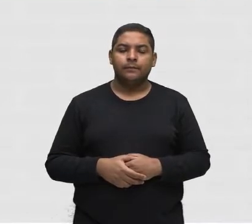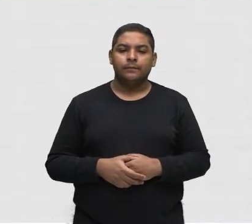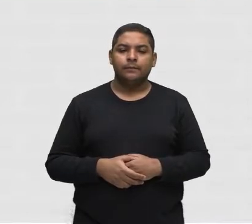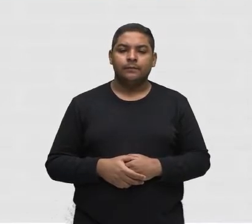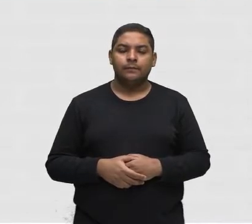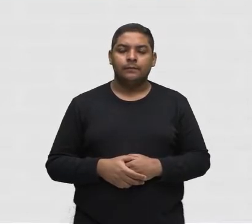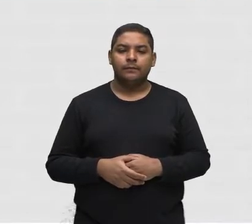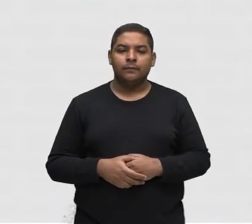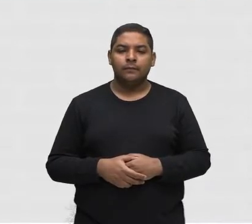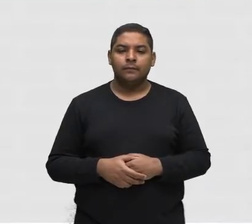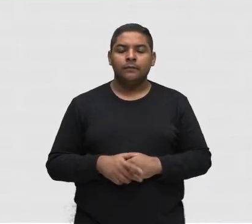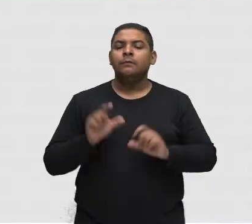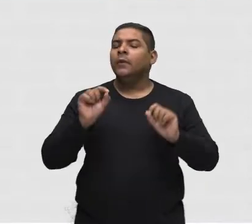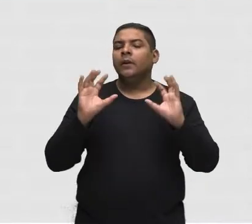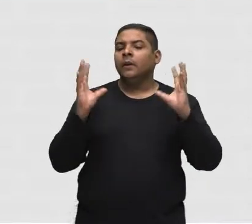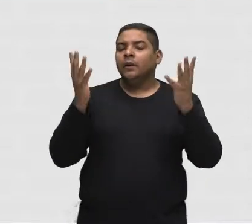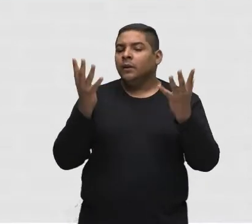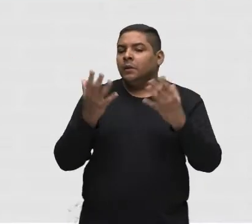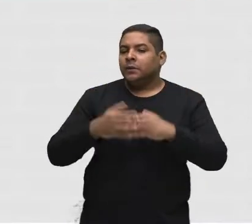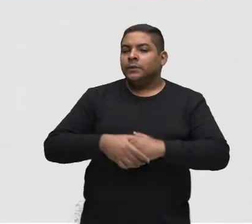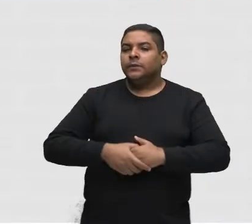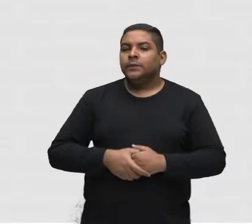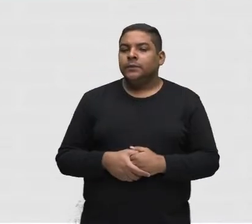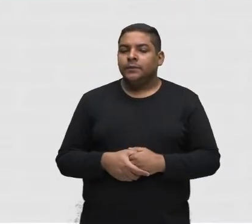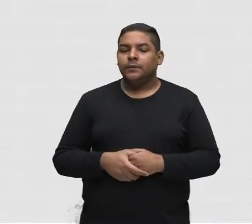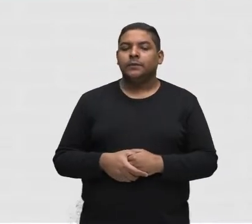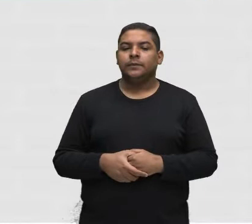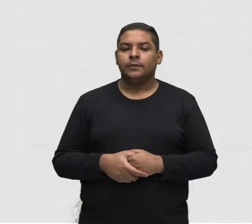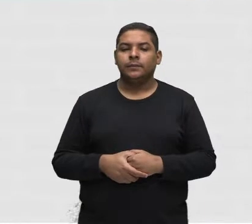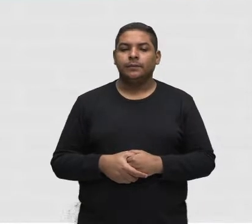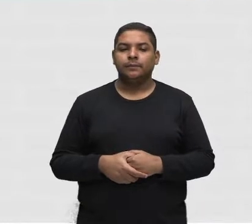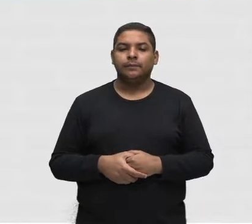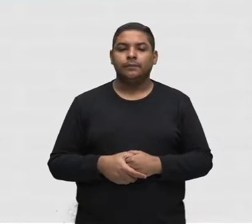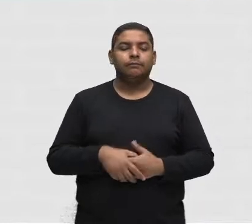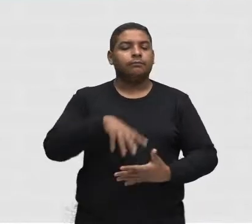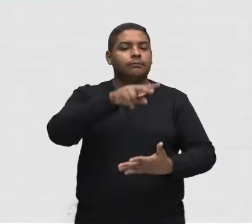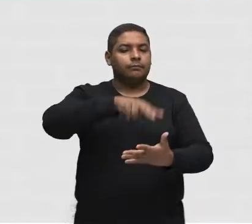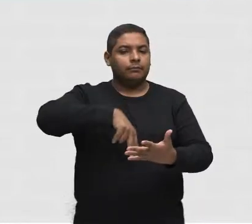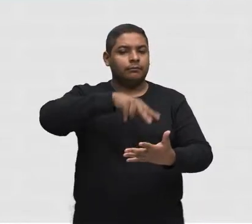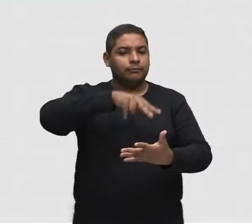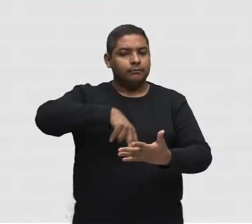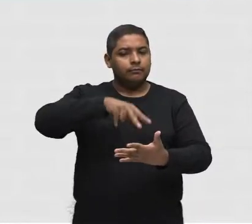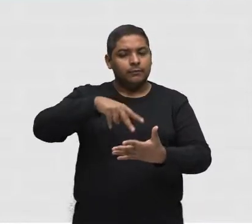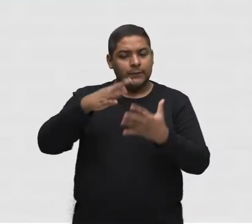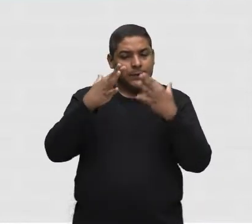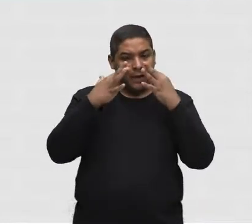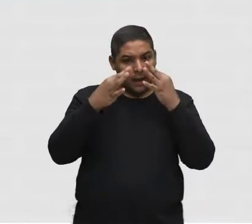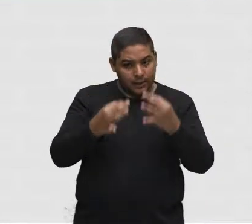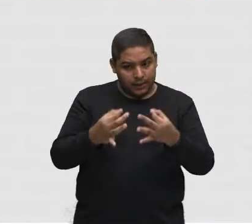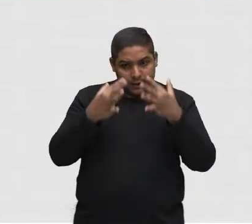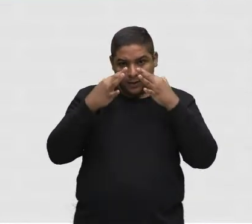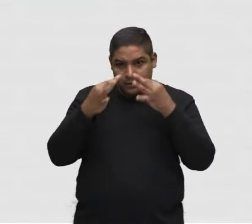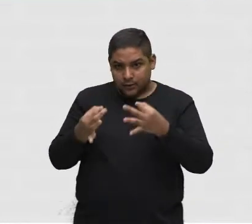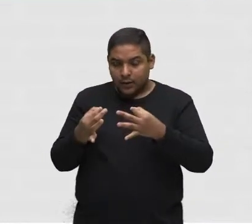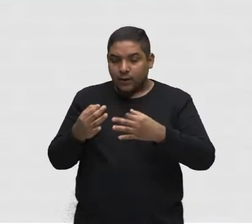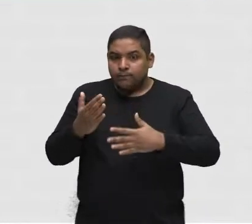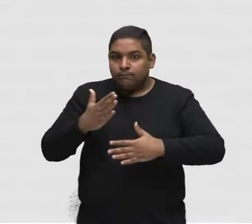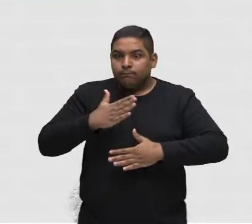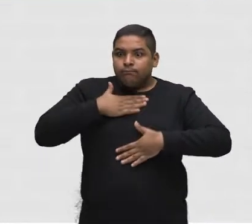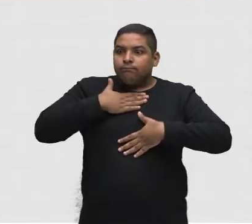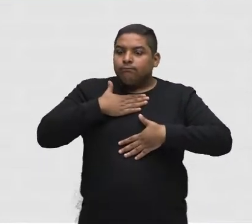Aí, o que aconteceu? Ela foi ler com muita atenção e se